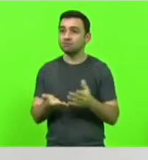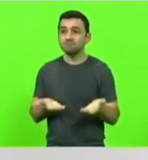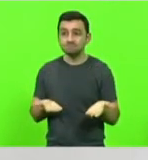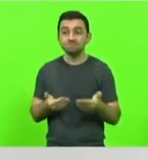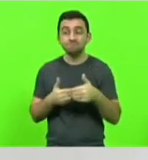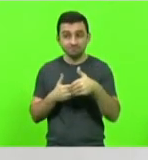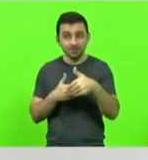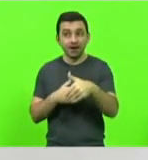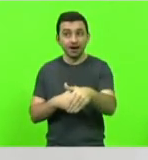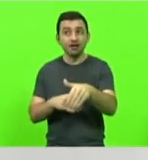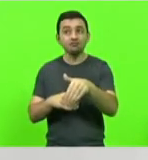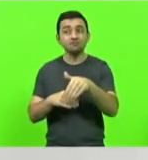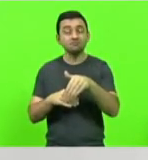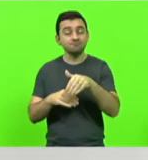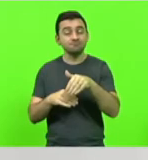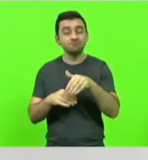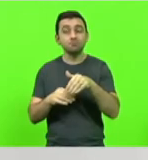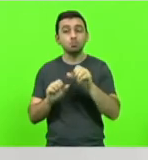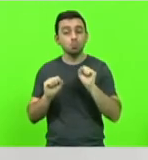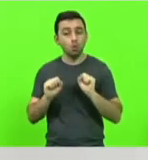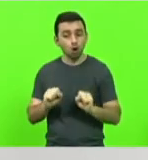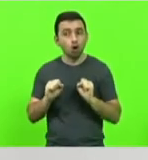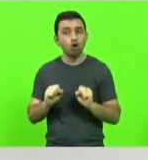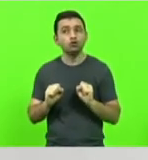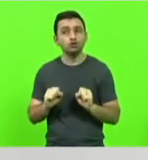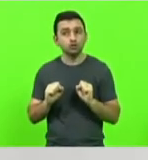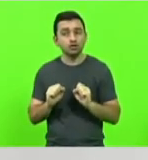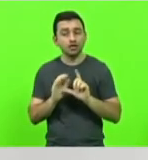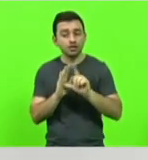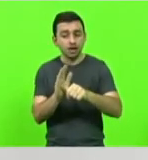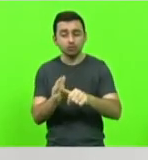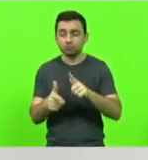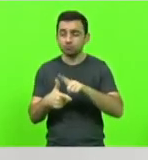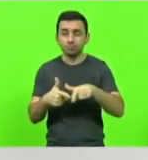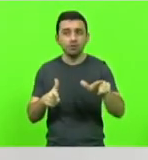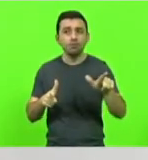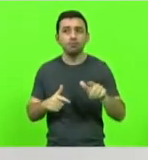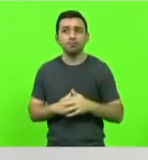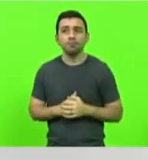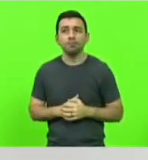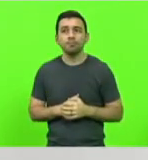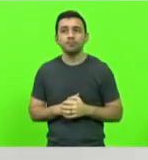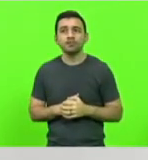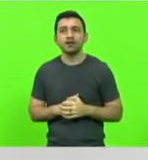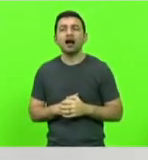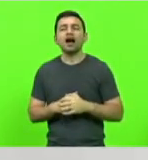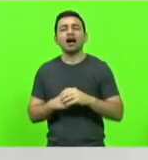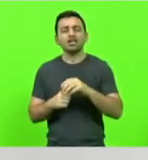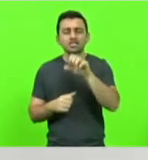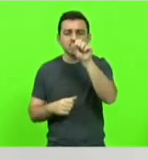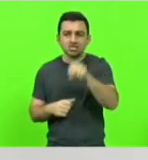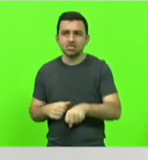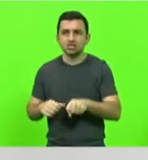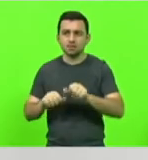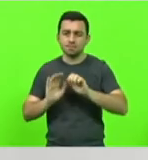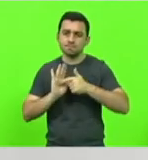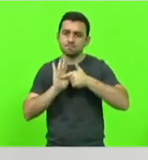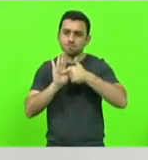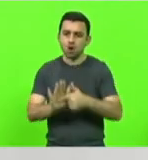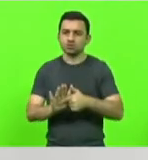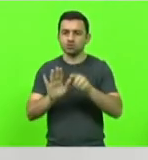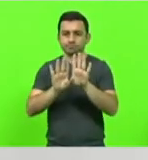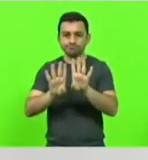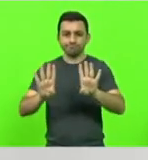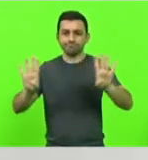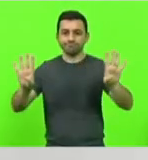tona cedo ou tarde. Cedo ou tarde. E daí sim vai ser desvendada a cortina e nós vamos